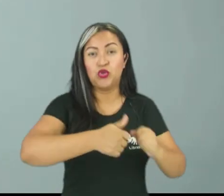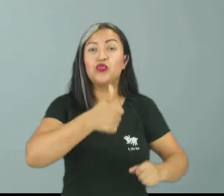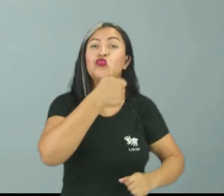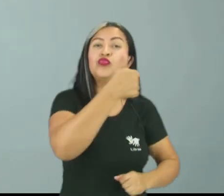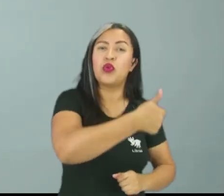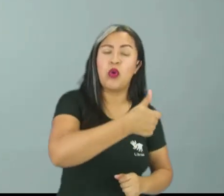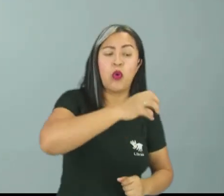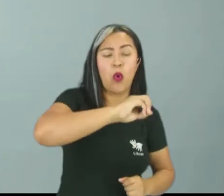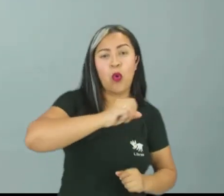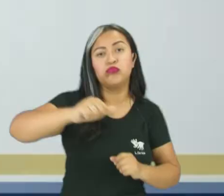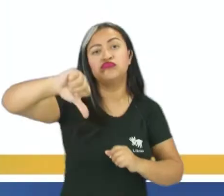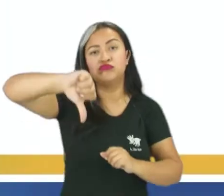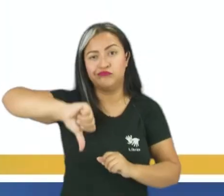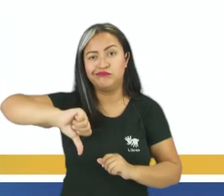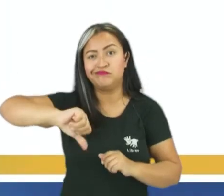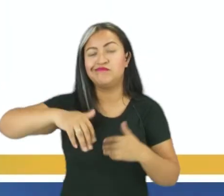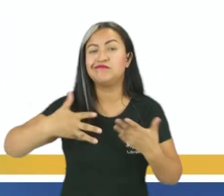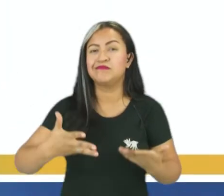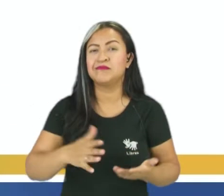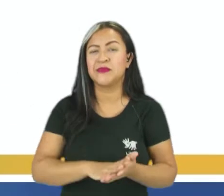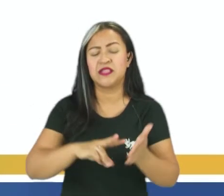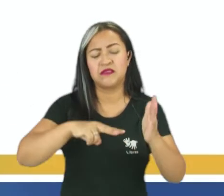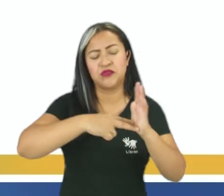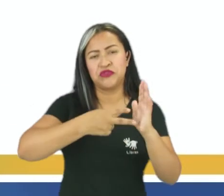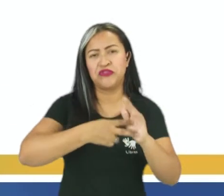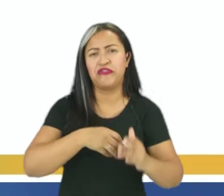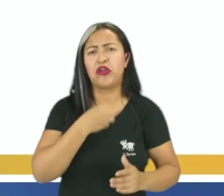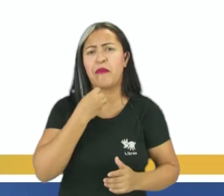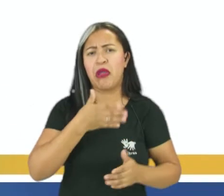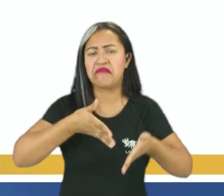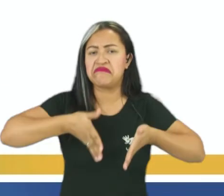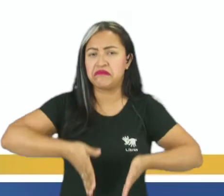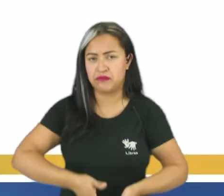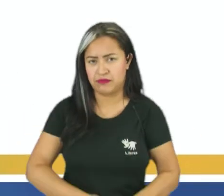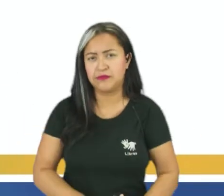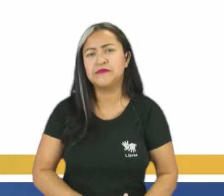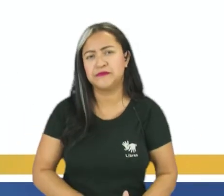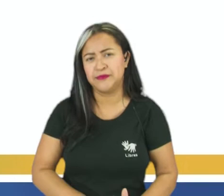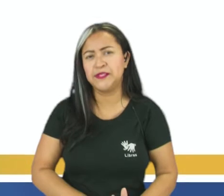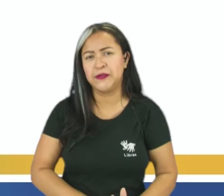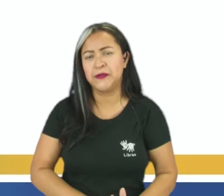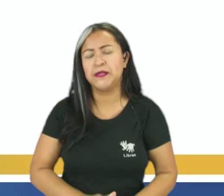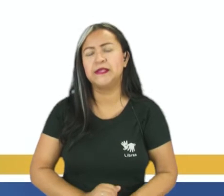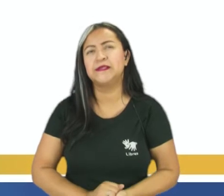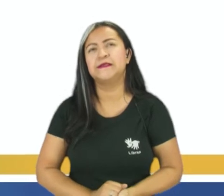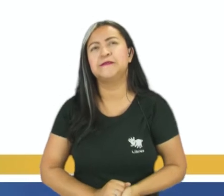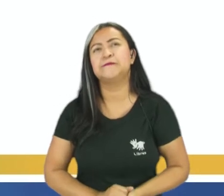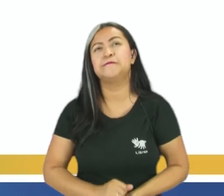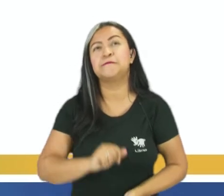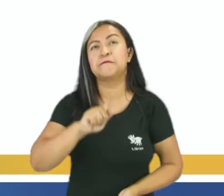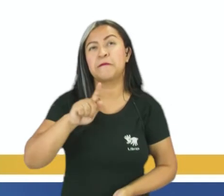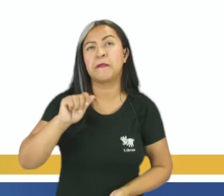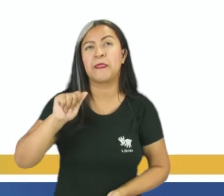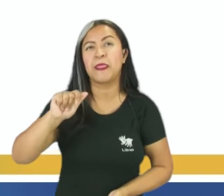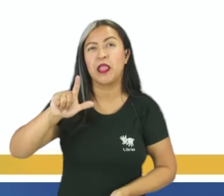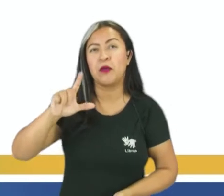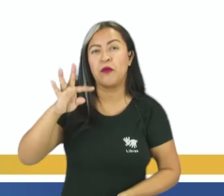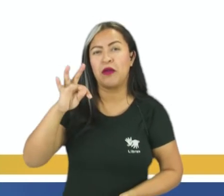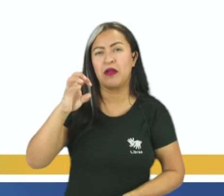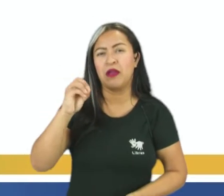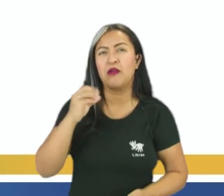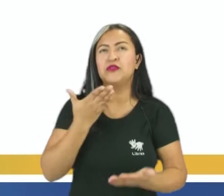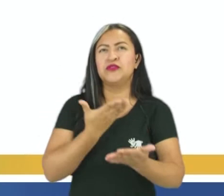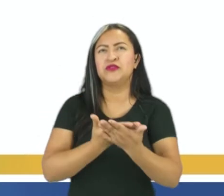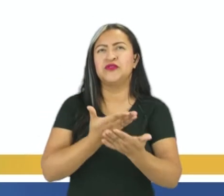lado negativo. A gente tem aí, significa bem-nascido, né? O eu, a origem. Galton definiu a eugenia como o estudo